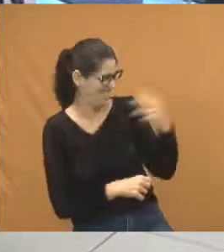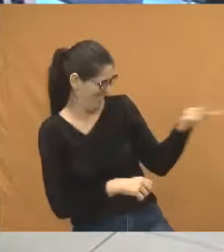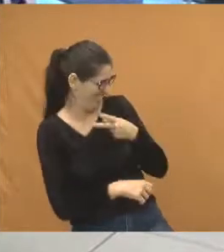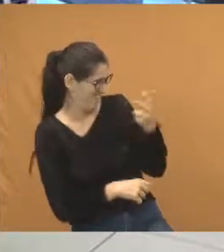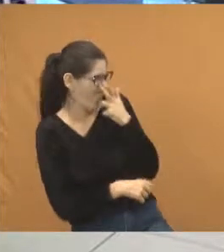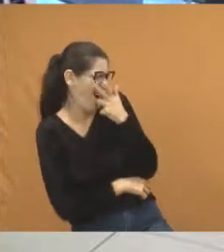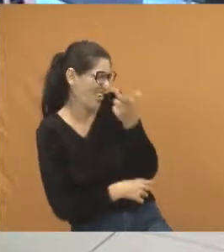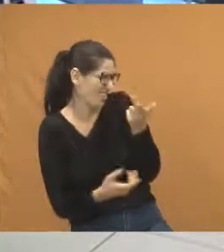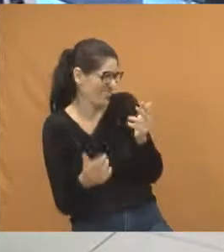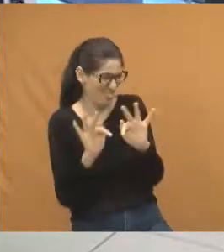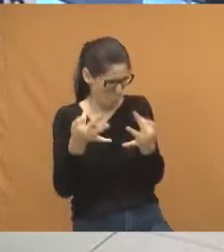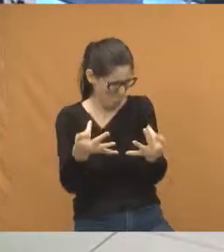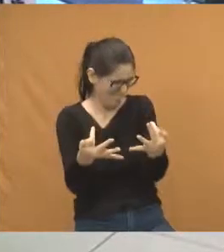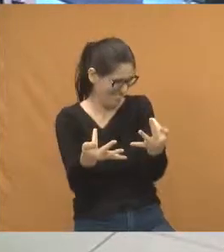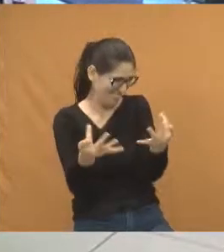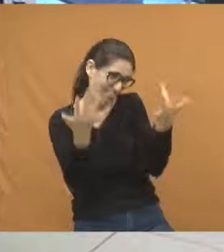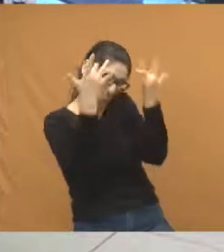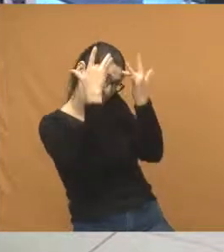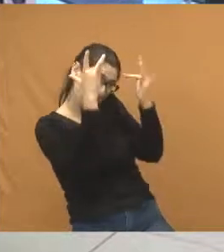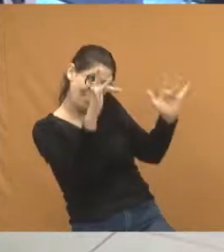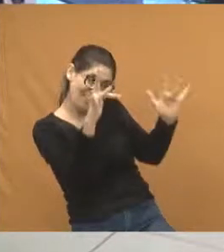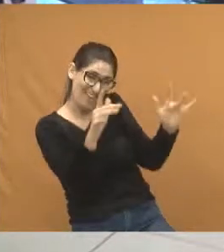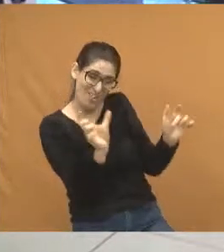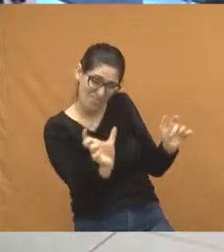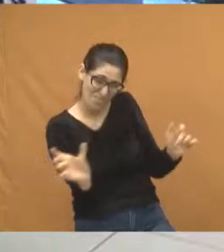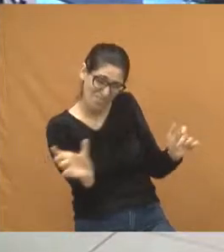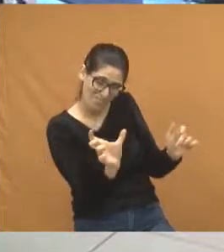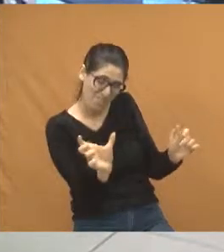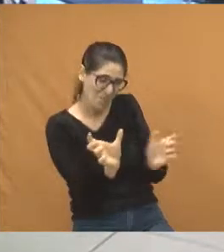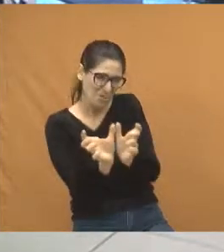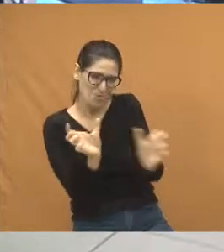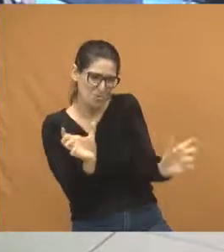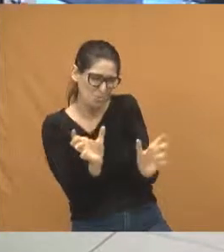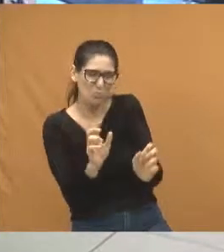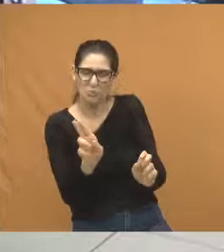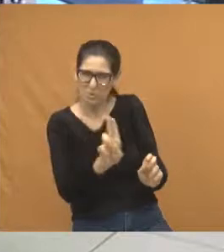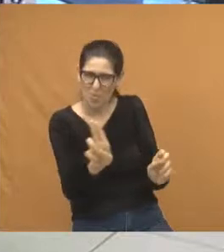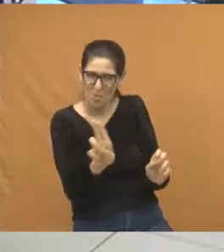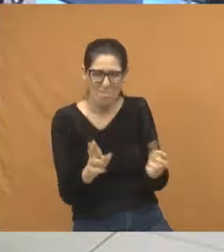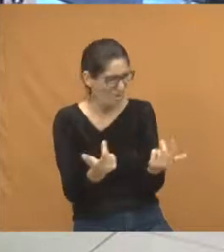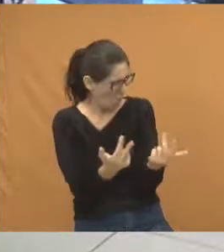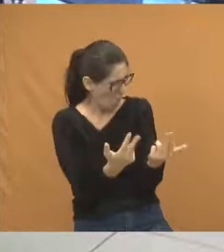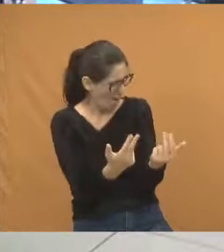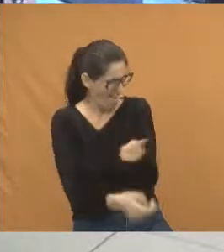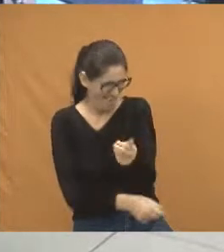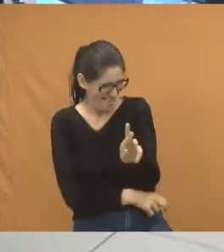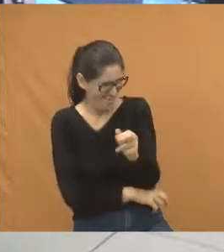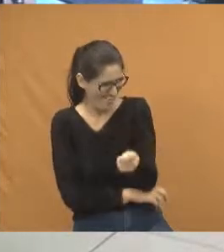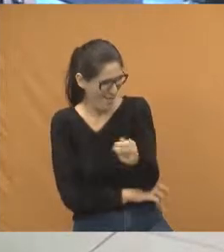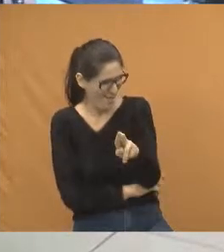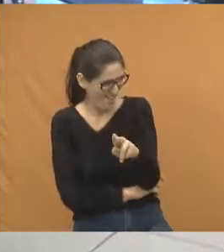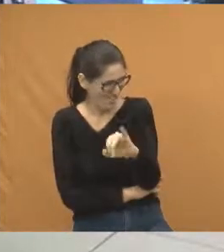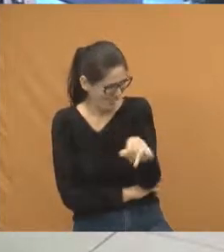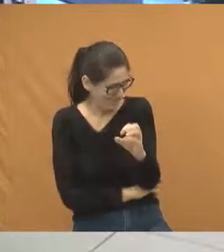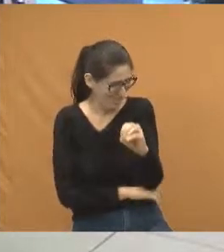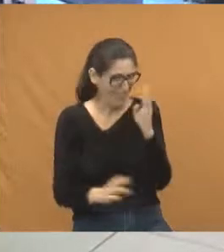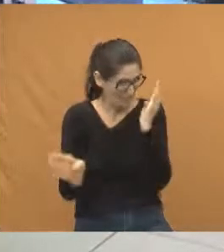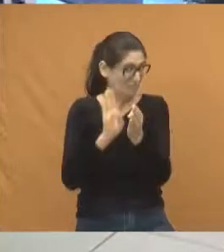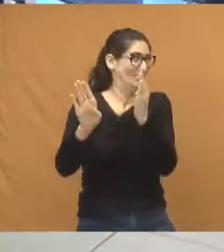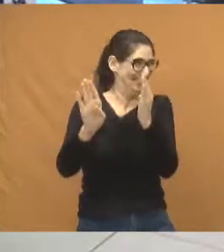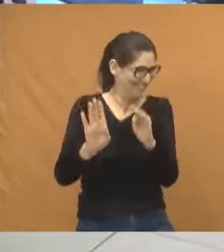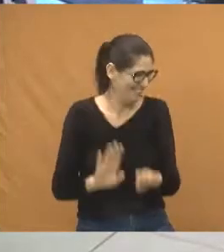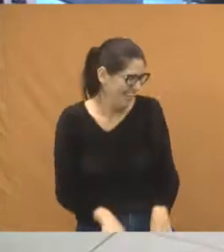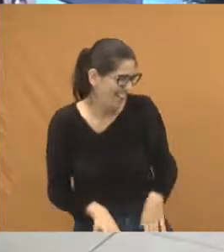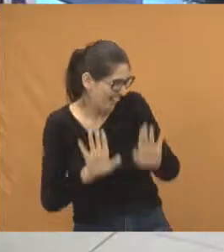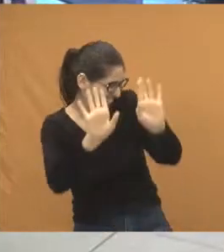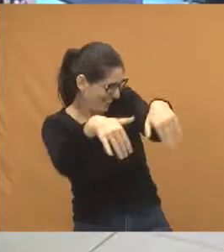De repente somos aí parentes, né? É, vamos procurar as raízes aí, quem sabe, né? O público nos assiste aí